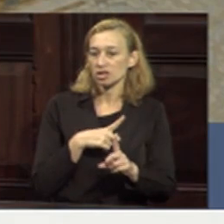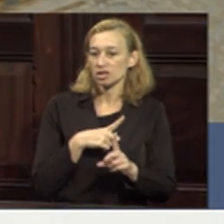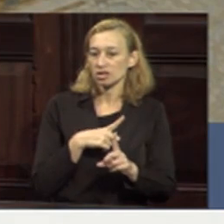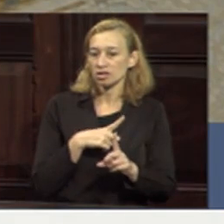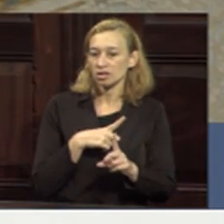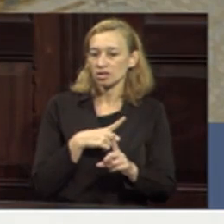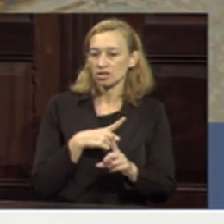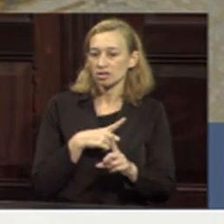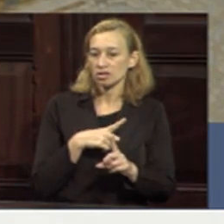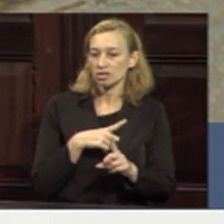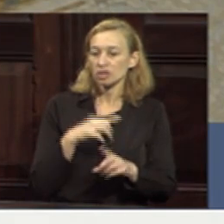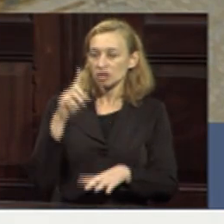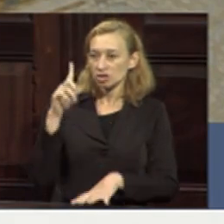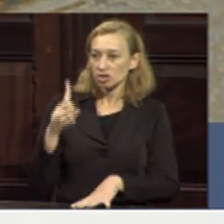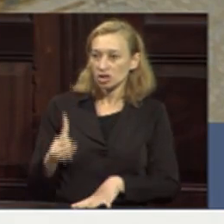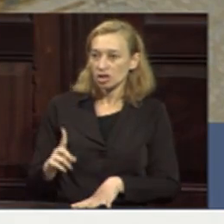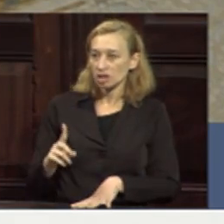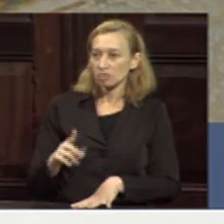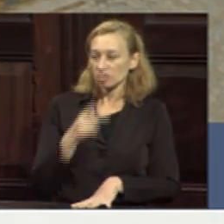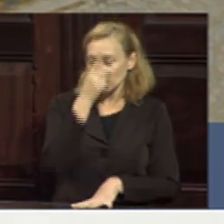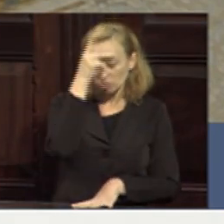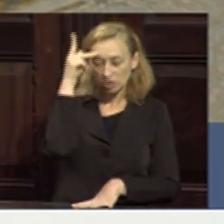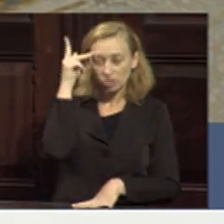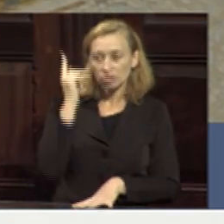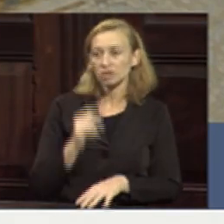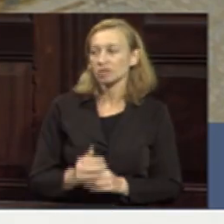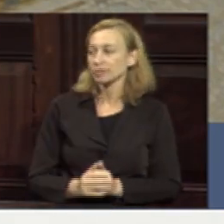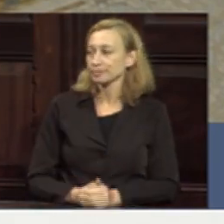dos direitos de um cidadão.